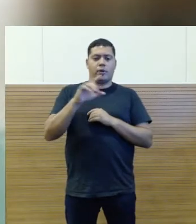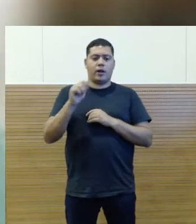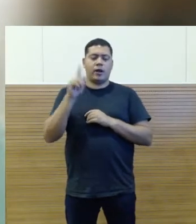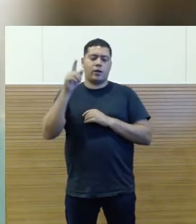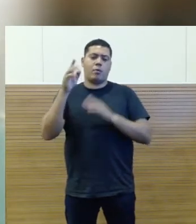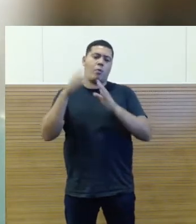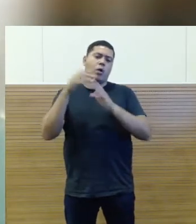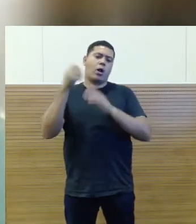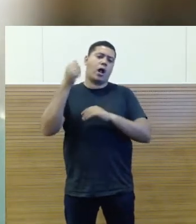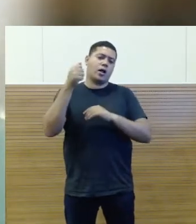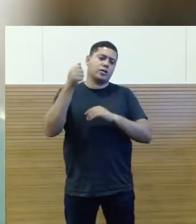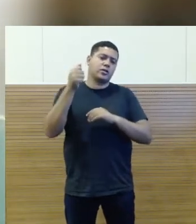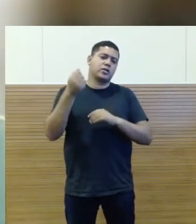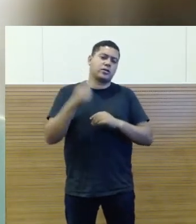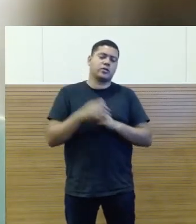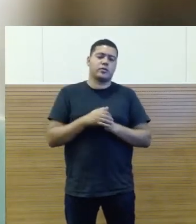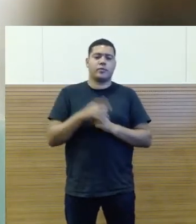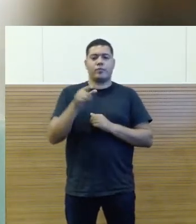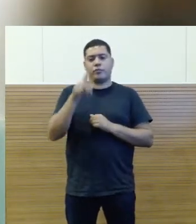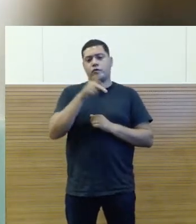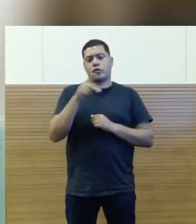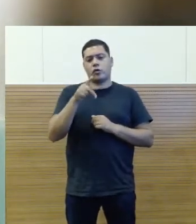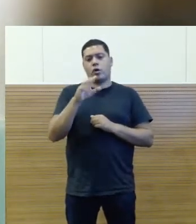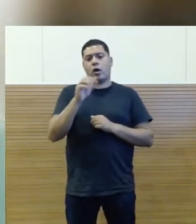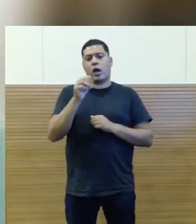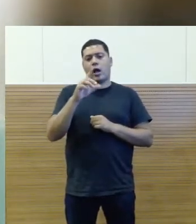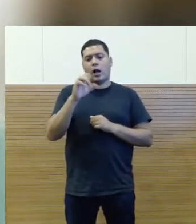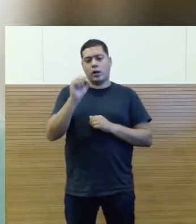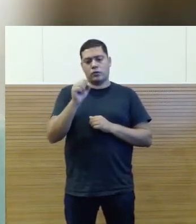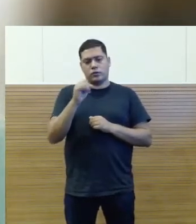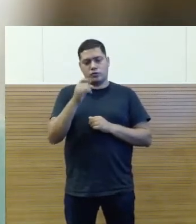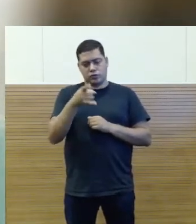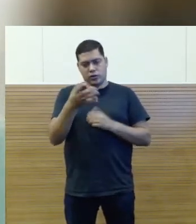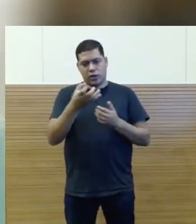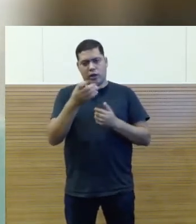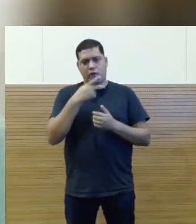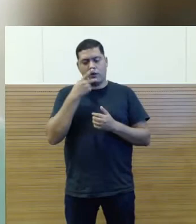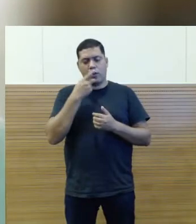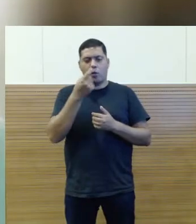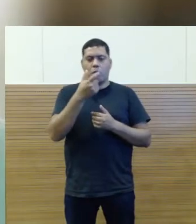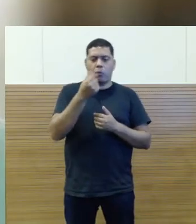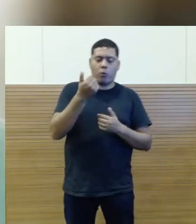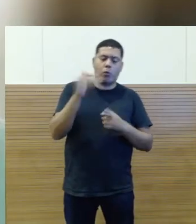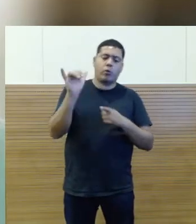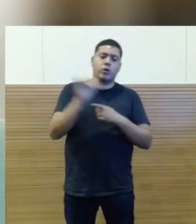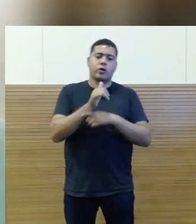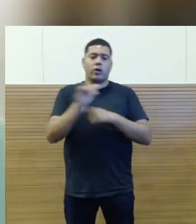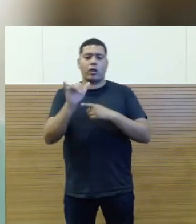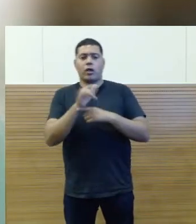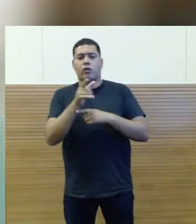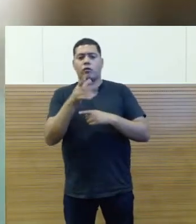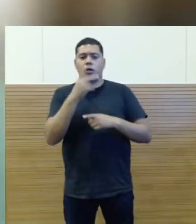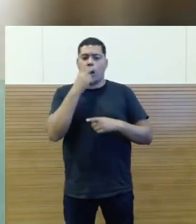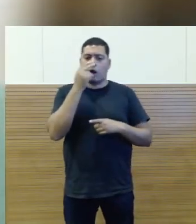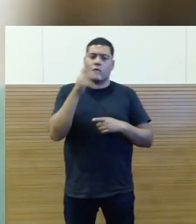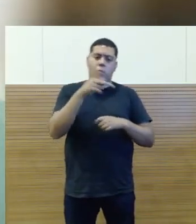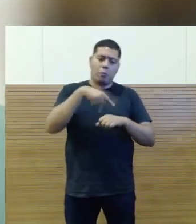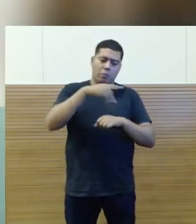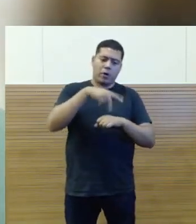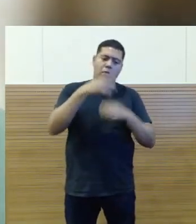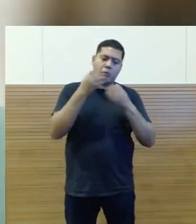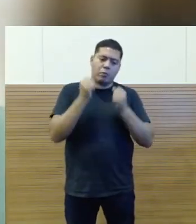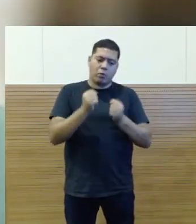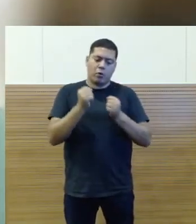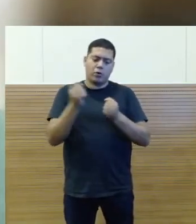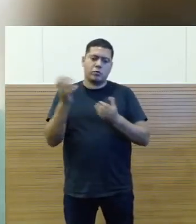Argentina. E aí, professor Carlos, se você quiser também falar um pouco sobre estratégias que você acha que os países podem adotar